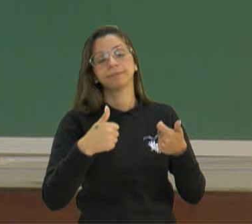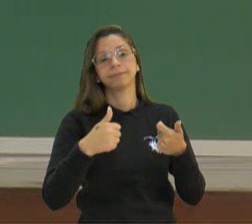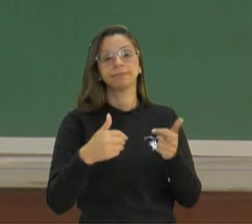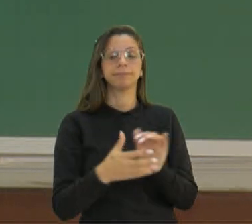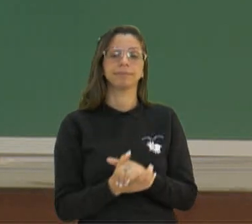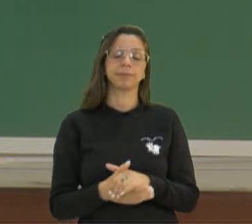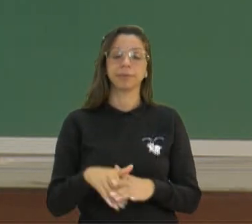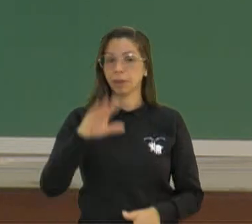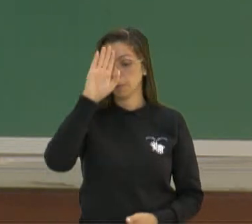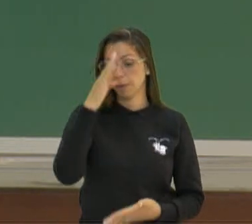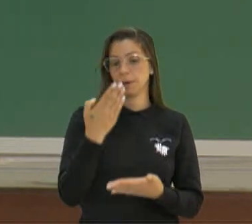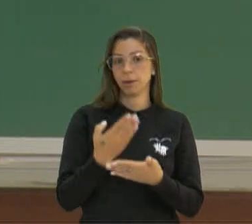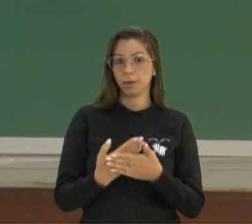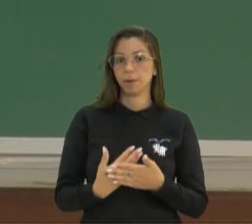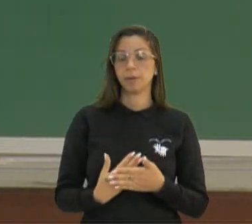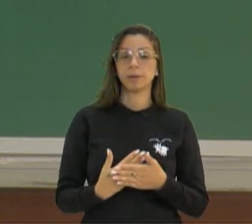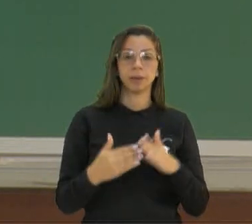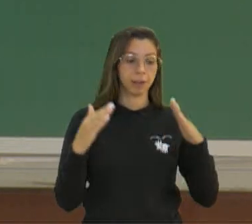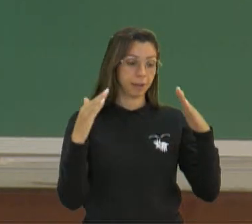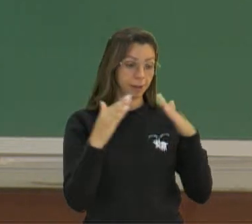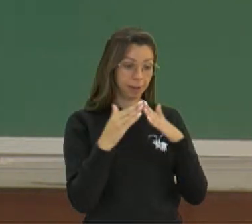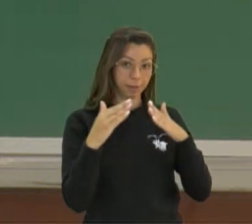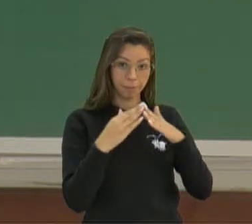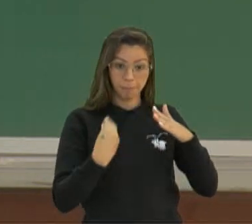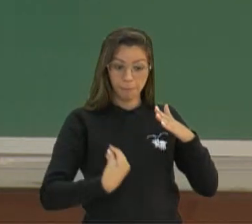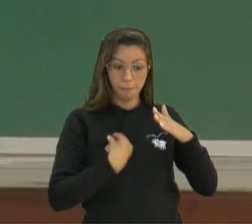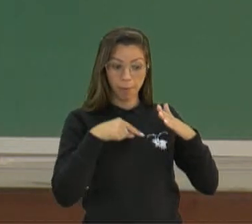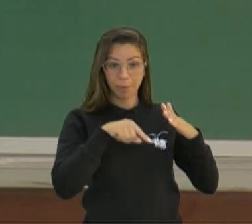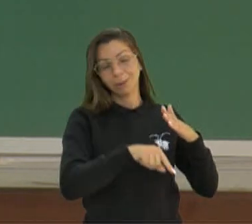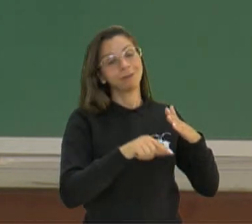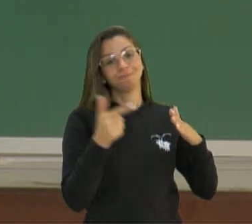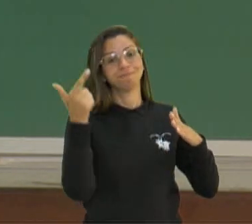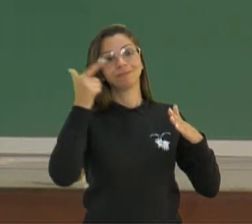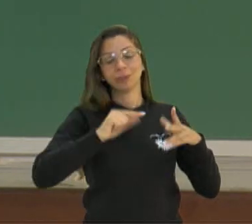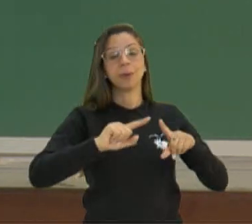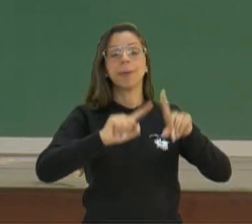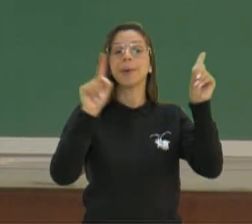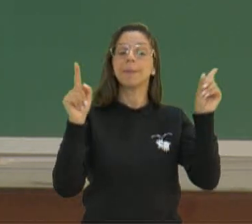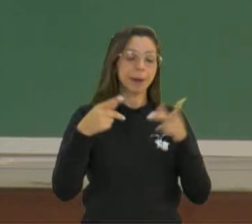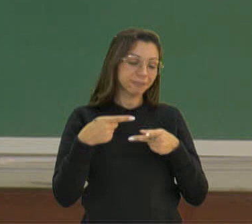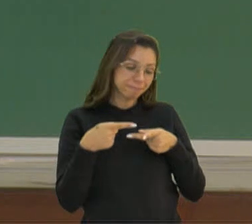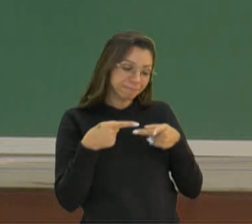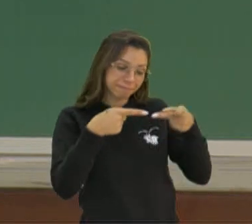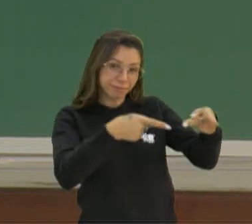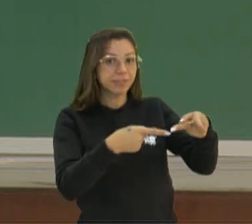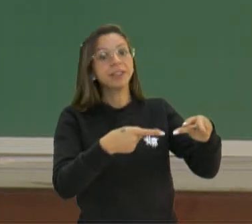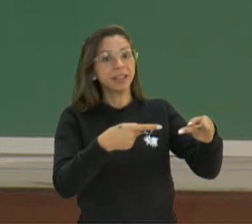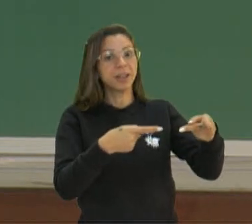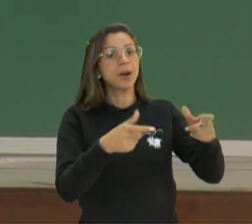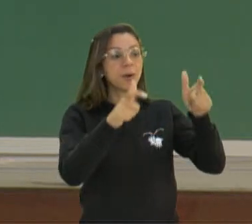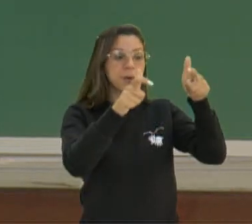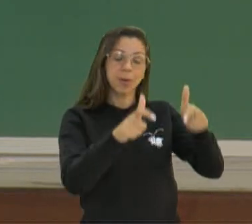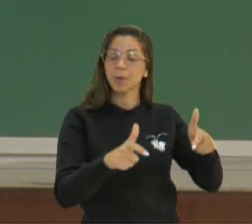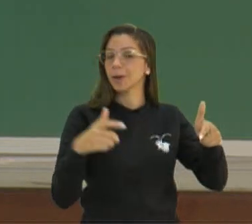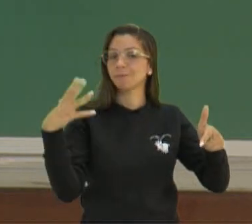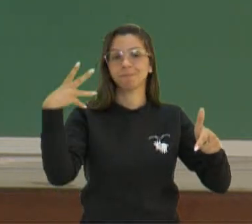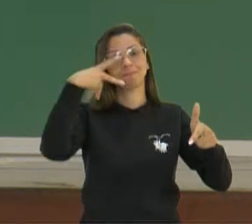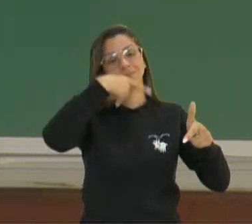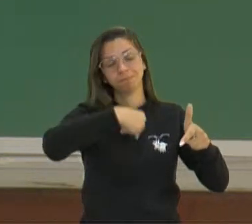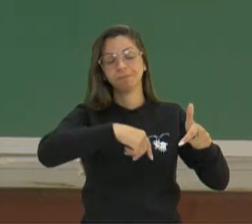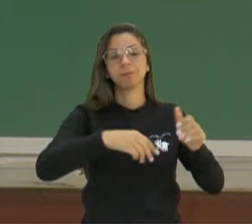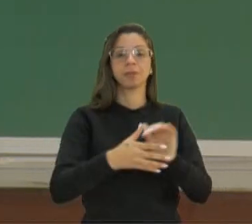Eu acredito que morar em São Paulo não conseguiria, mas para visitar é um lugar sensacional. É uma